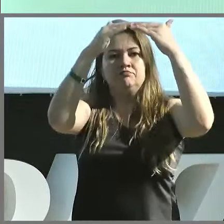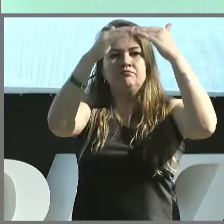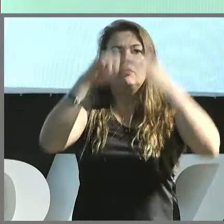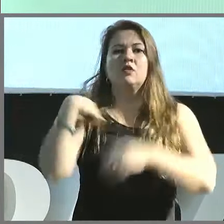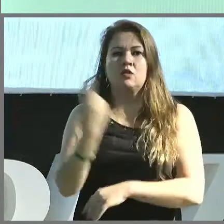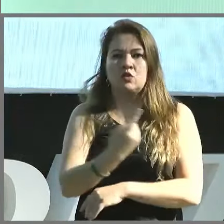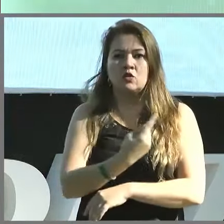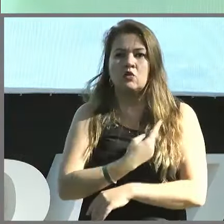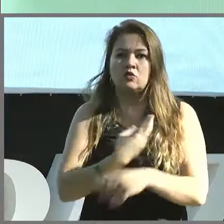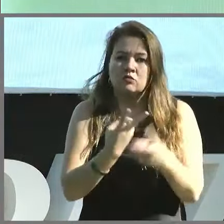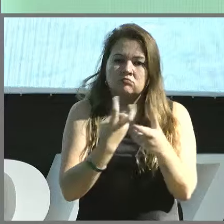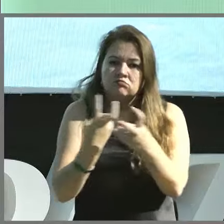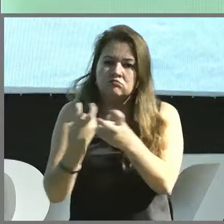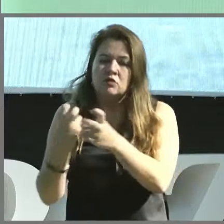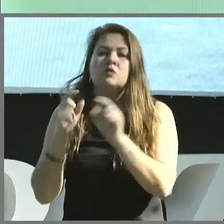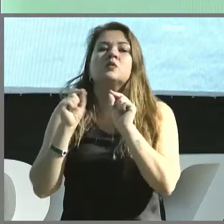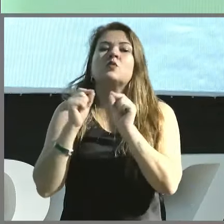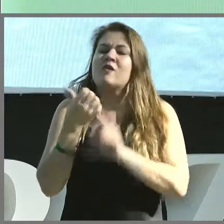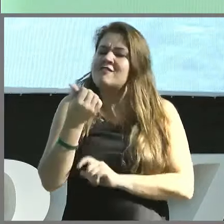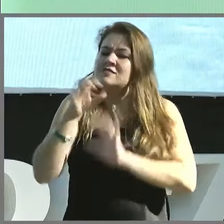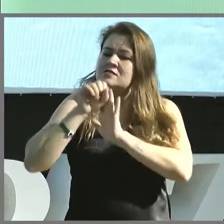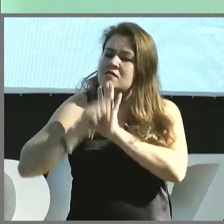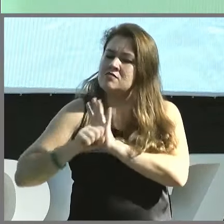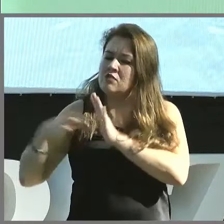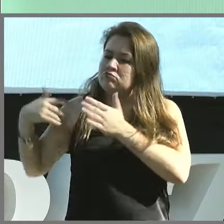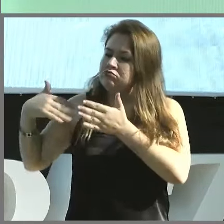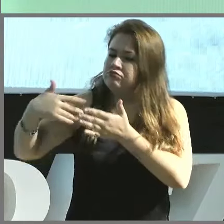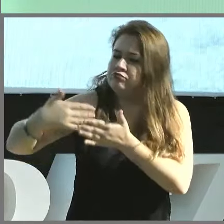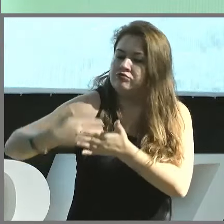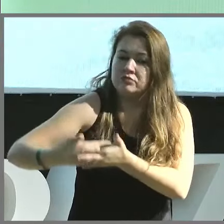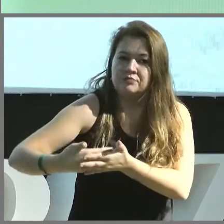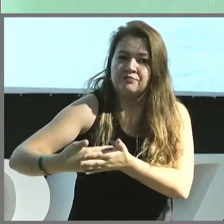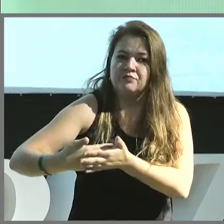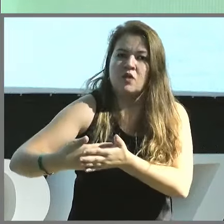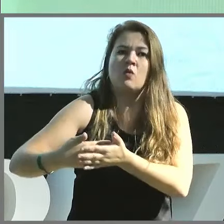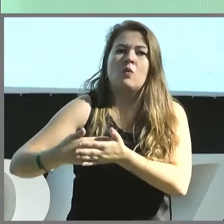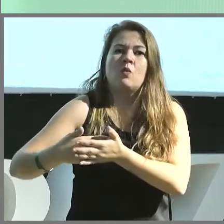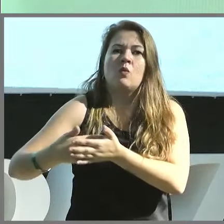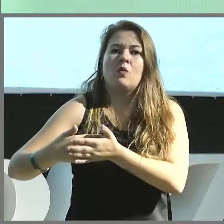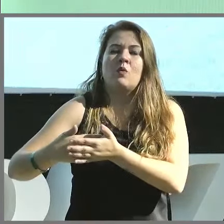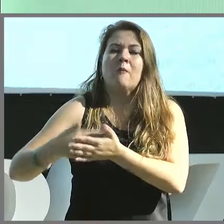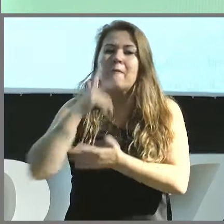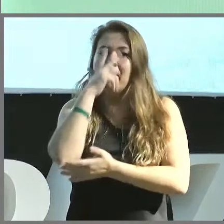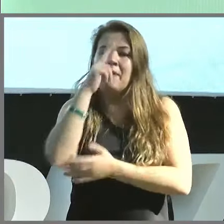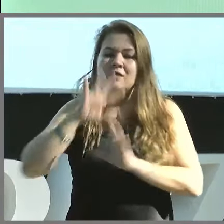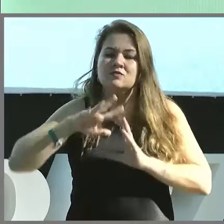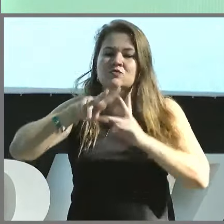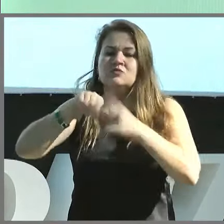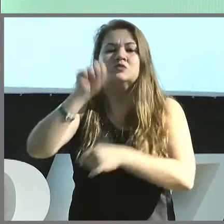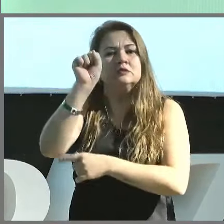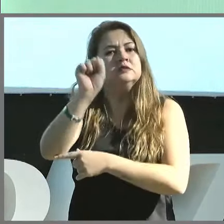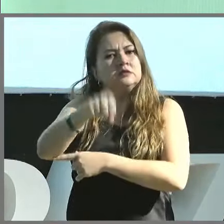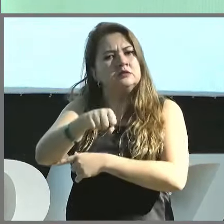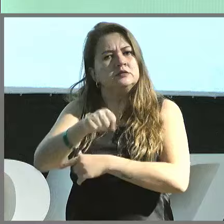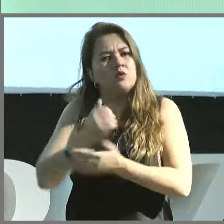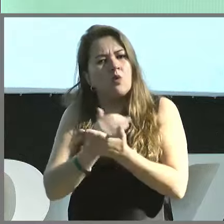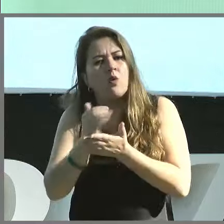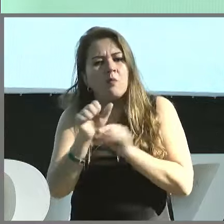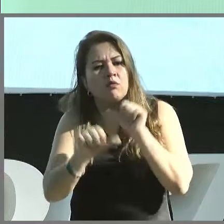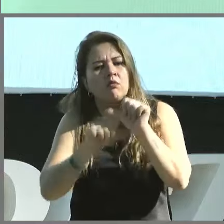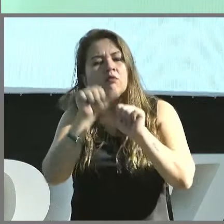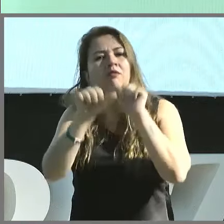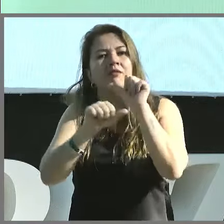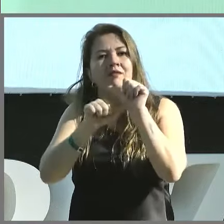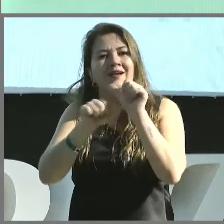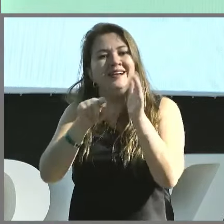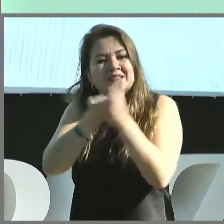desses seis séculos últimos a colocação inevitável de que os cientistas cuidam da